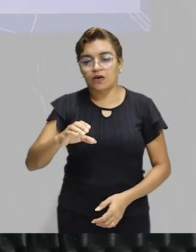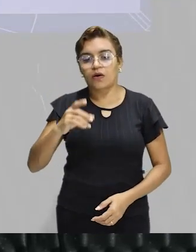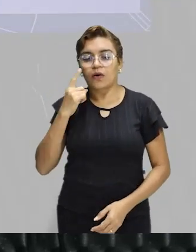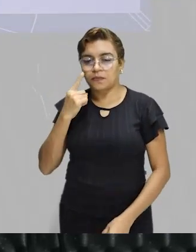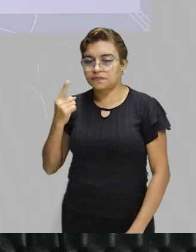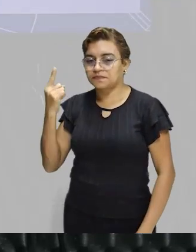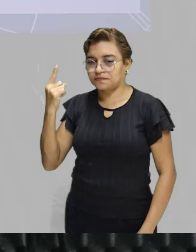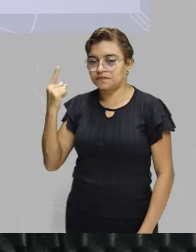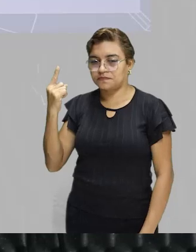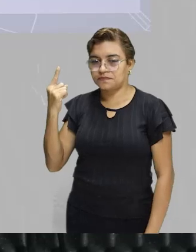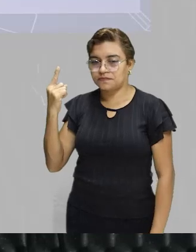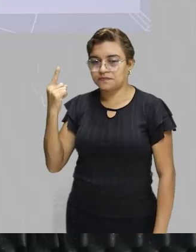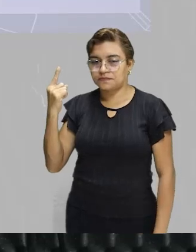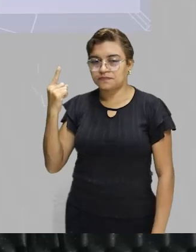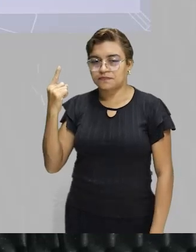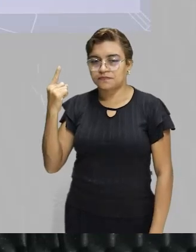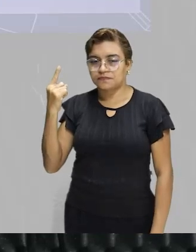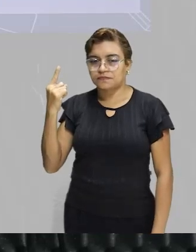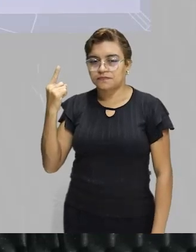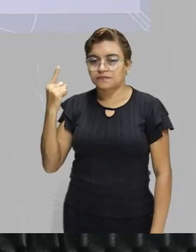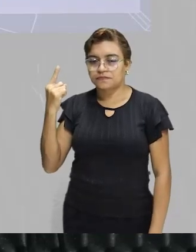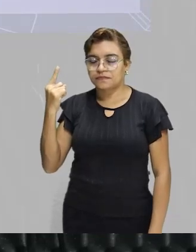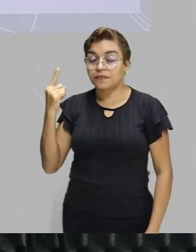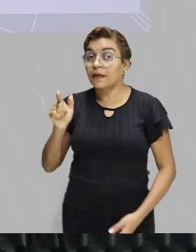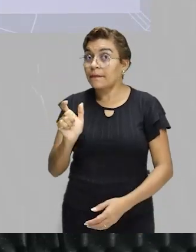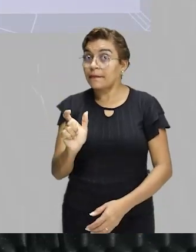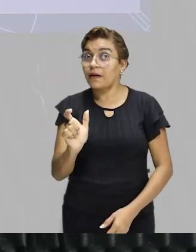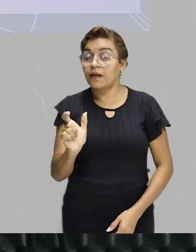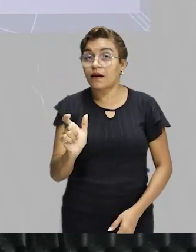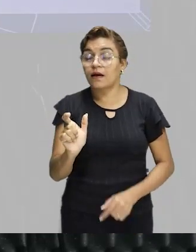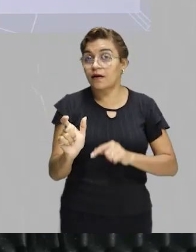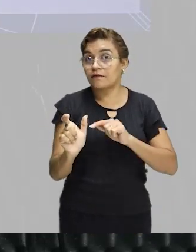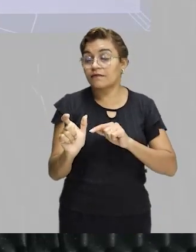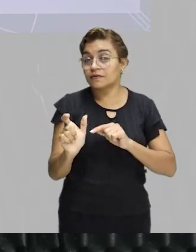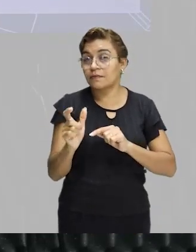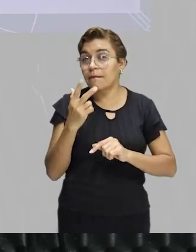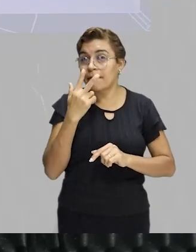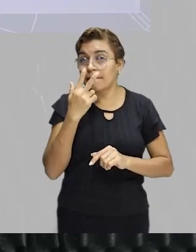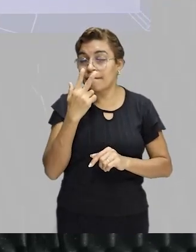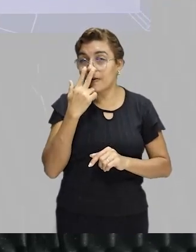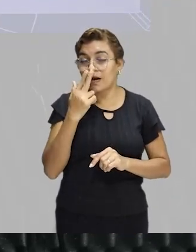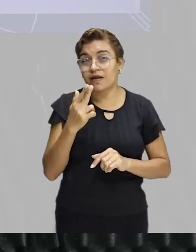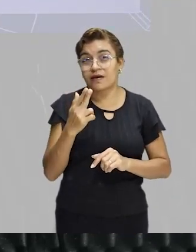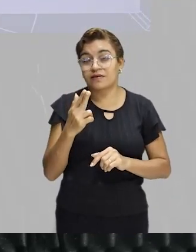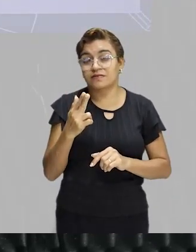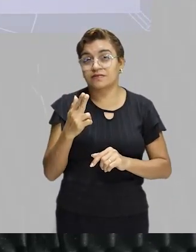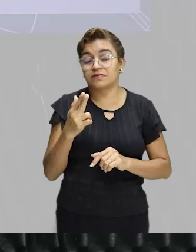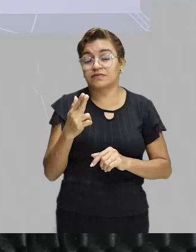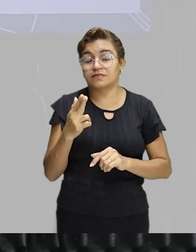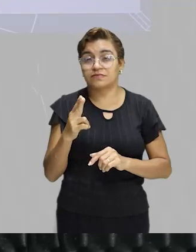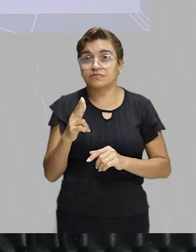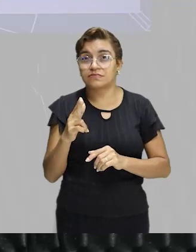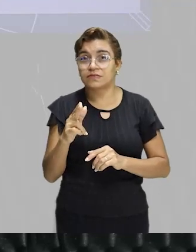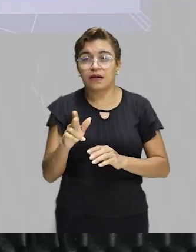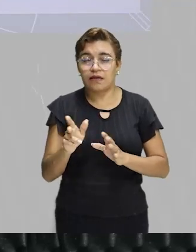especial, inseto. Palavras que, apesar de não serem iguais, são muito parecidas. Então, você também